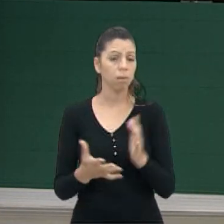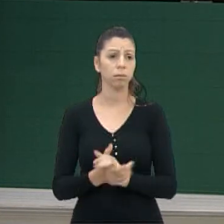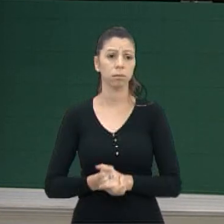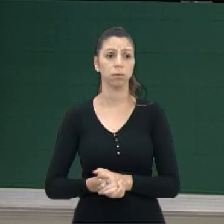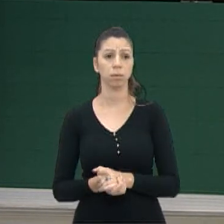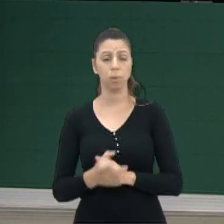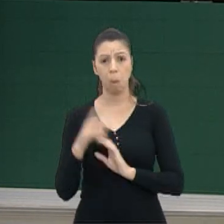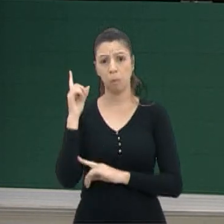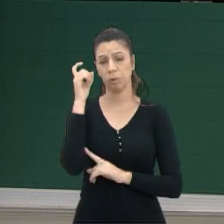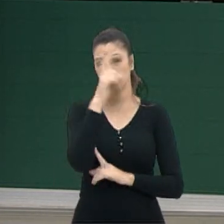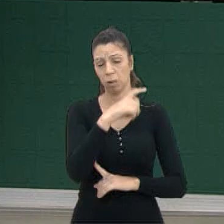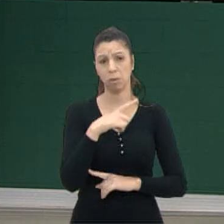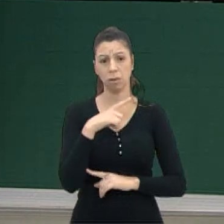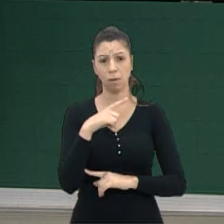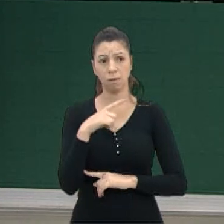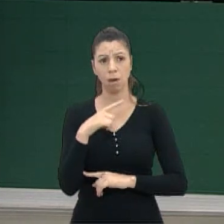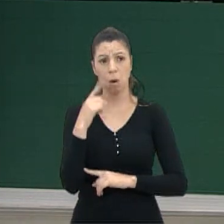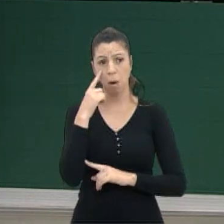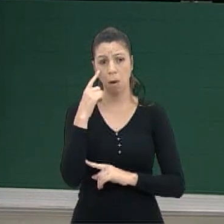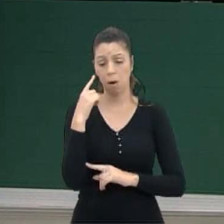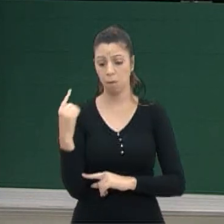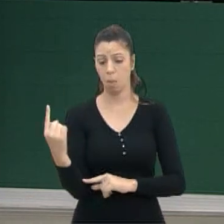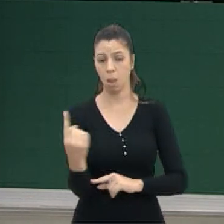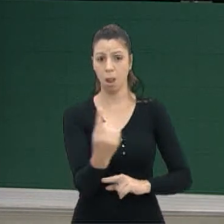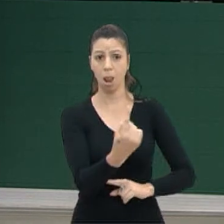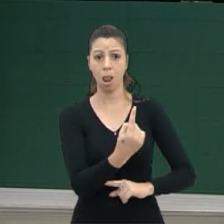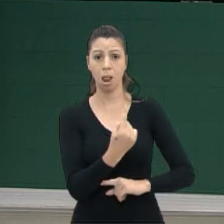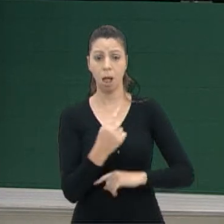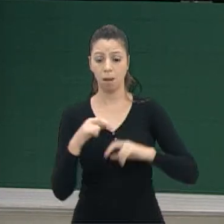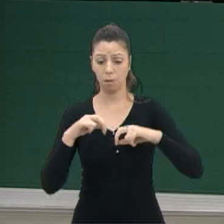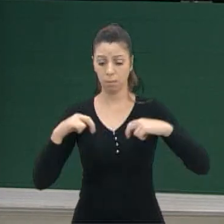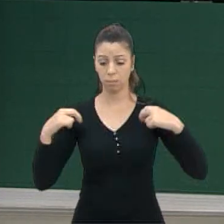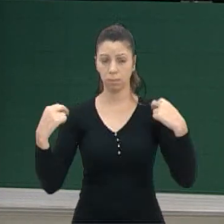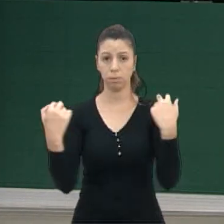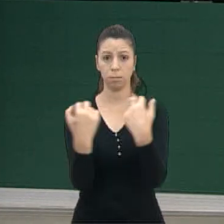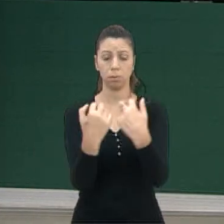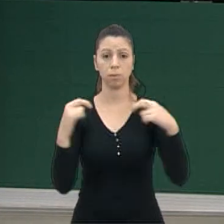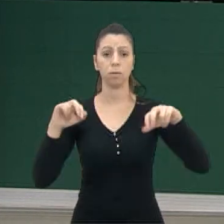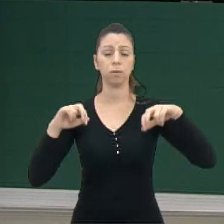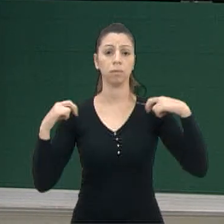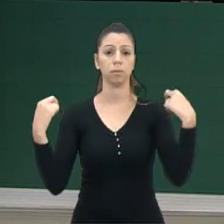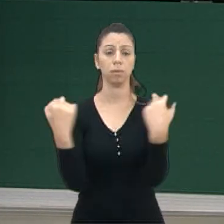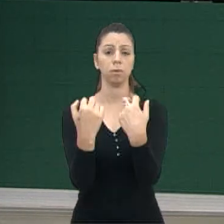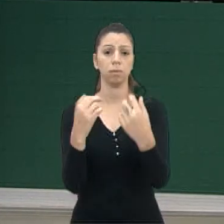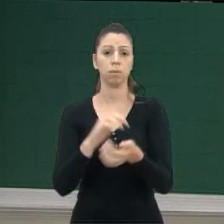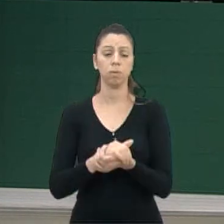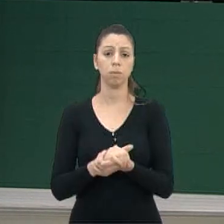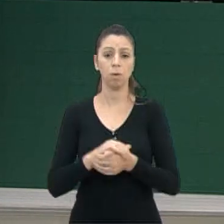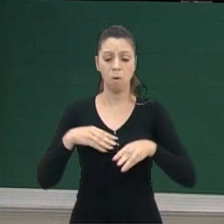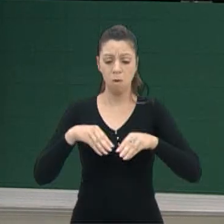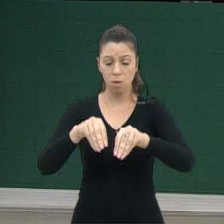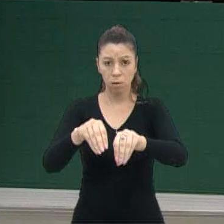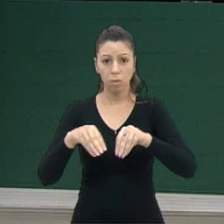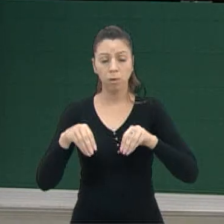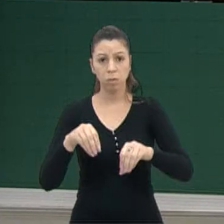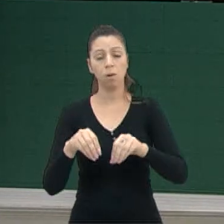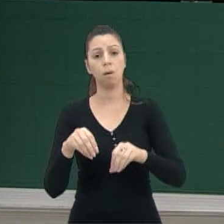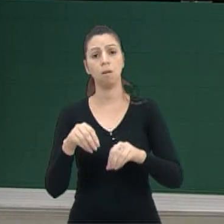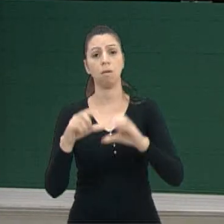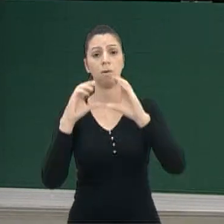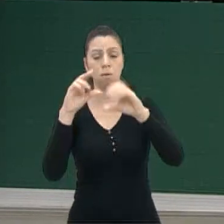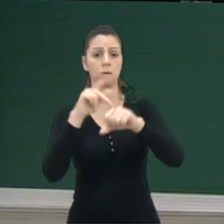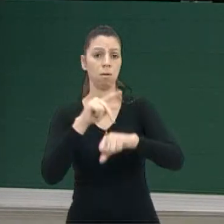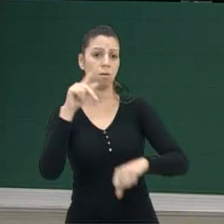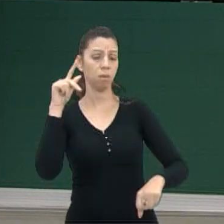Então veja que tem vários caminhos esses para retirar solo, rochas e